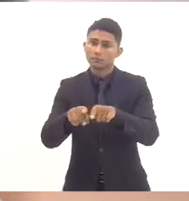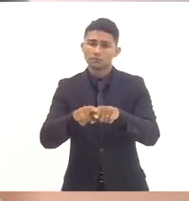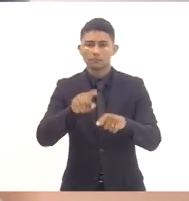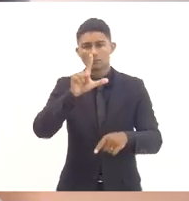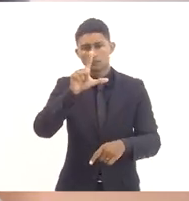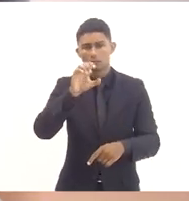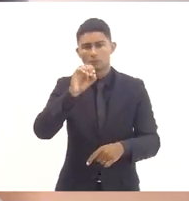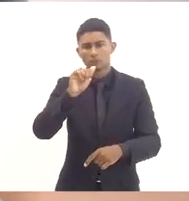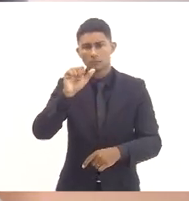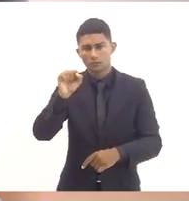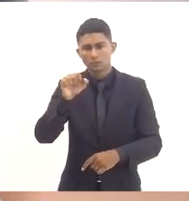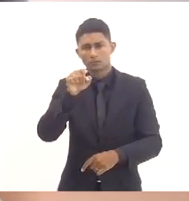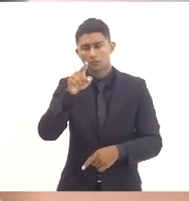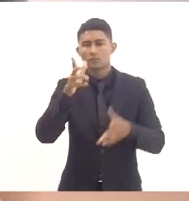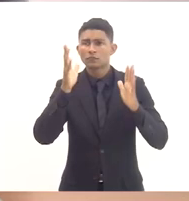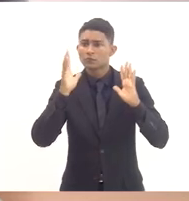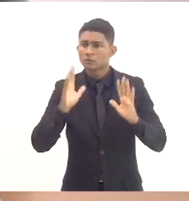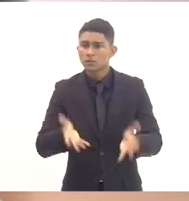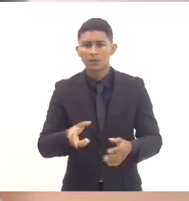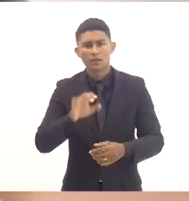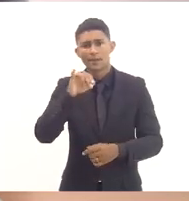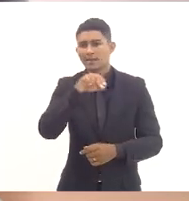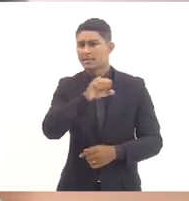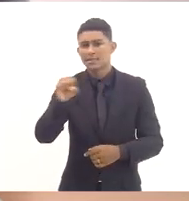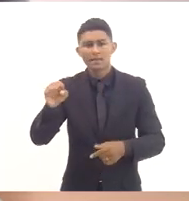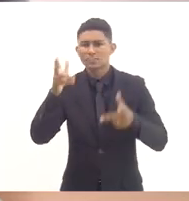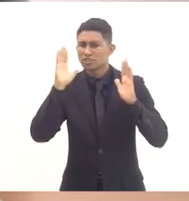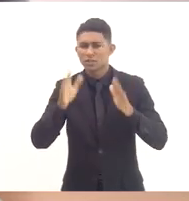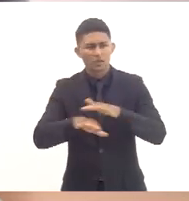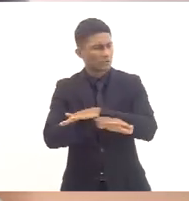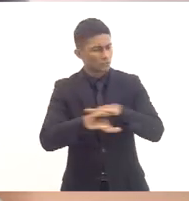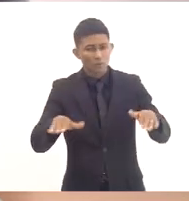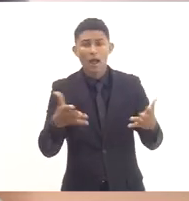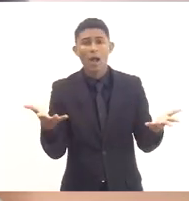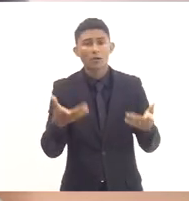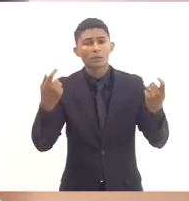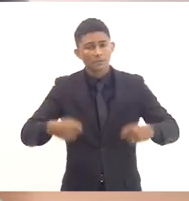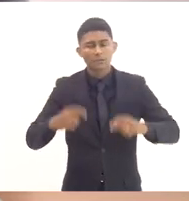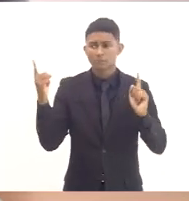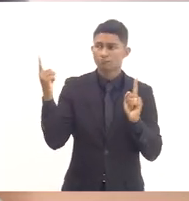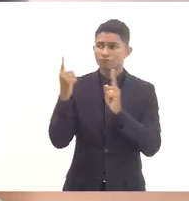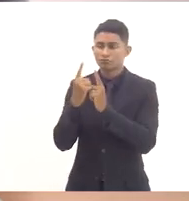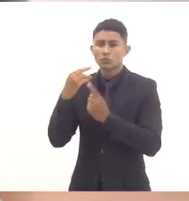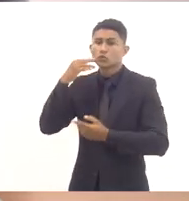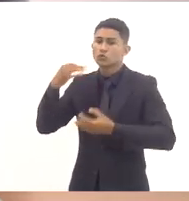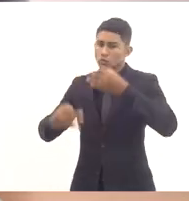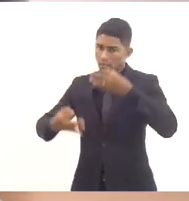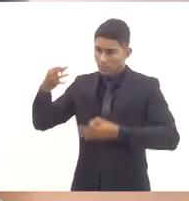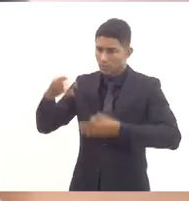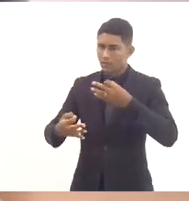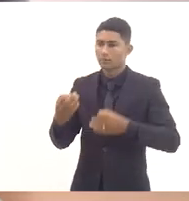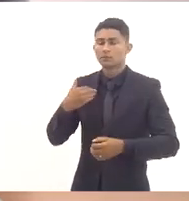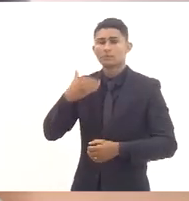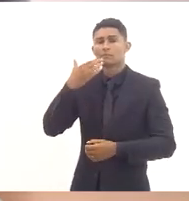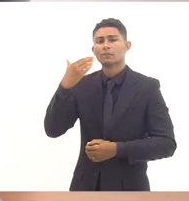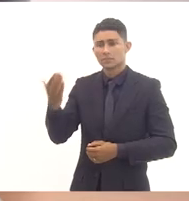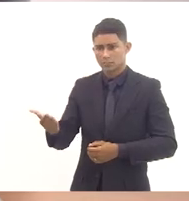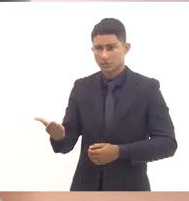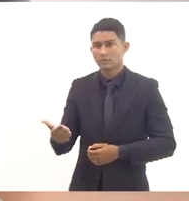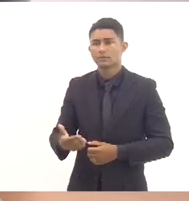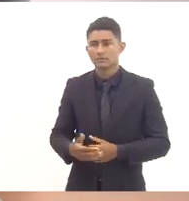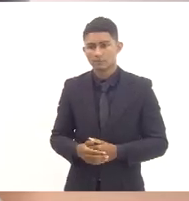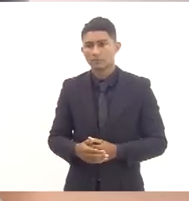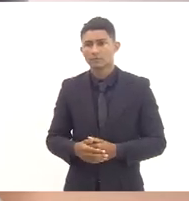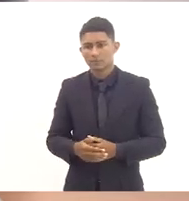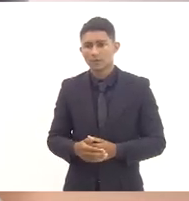tá eu acho que você já esgotou INSS esquece INSS você tem que procurar a justiça e solicitar né